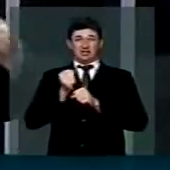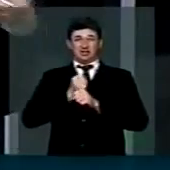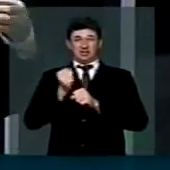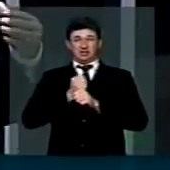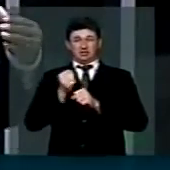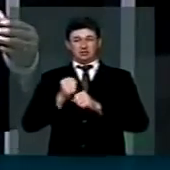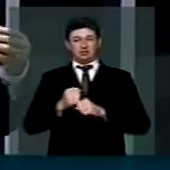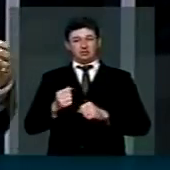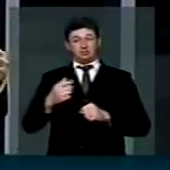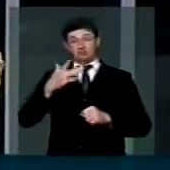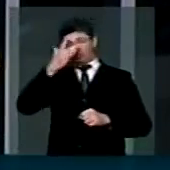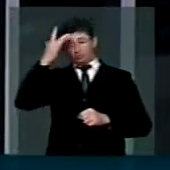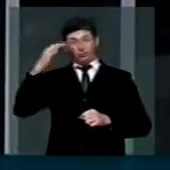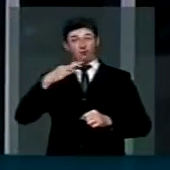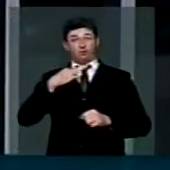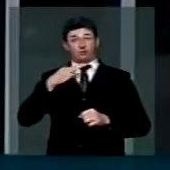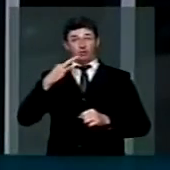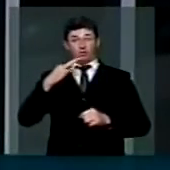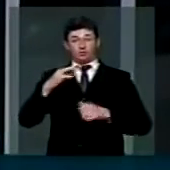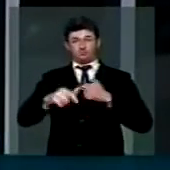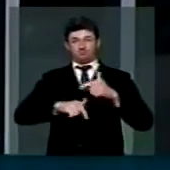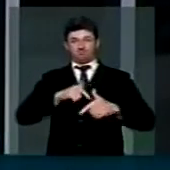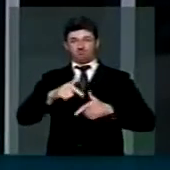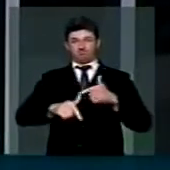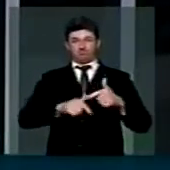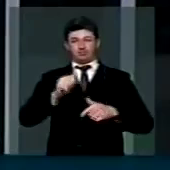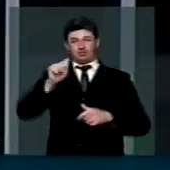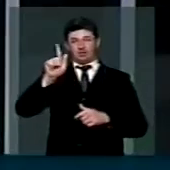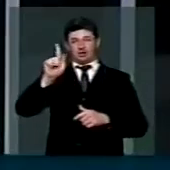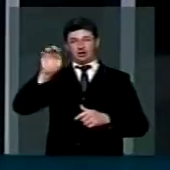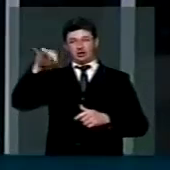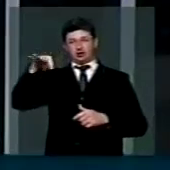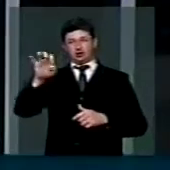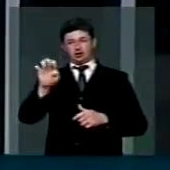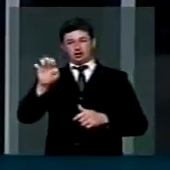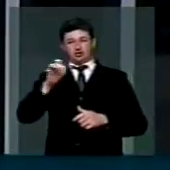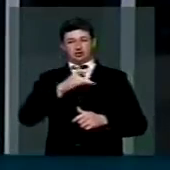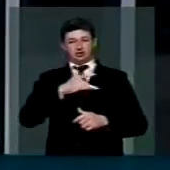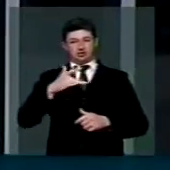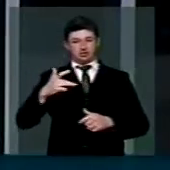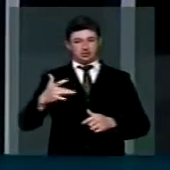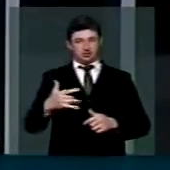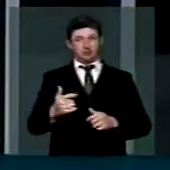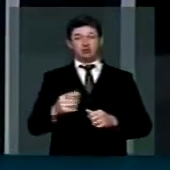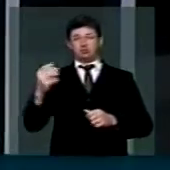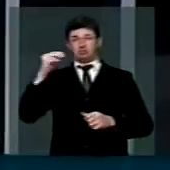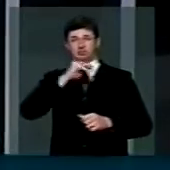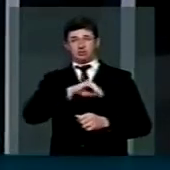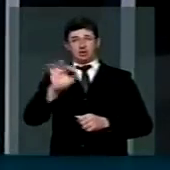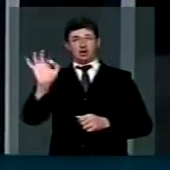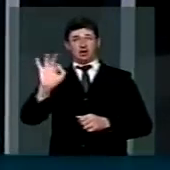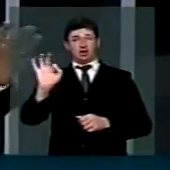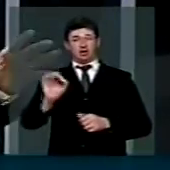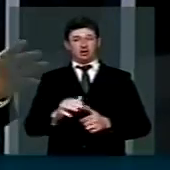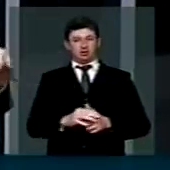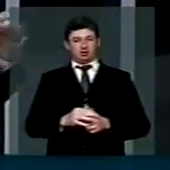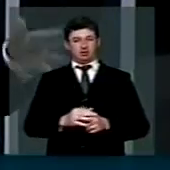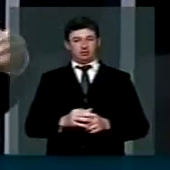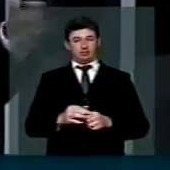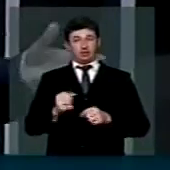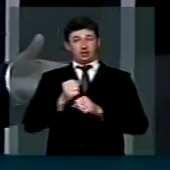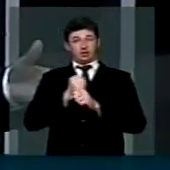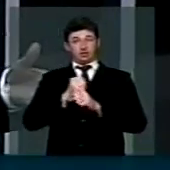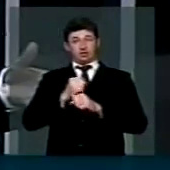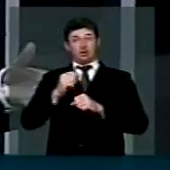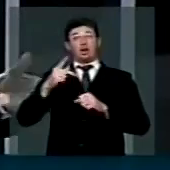pessoas voluntariamente trabalhando como agente comunitário de saúde sem receber nada. Há alguns anos é